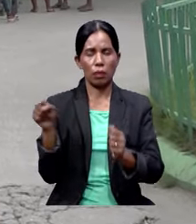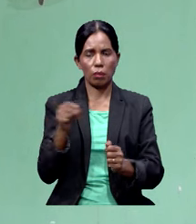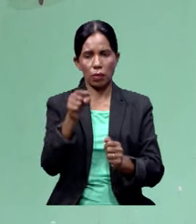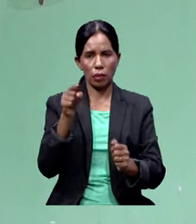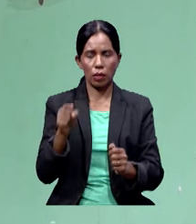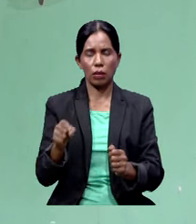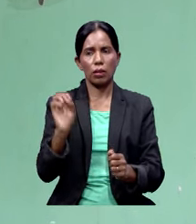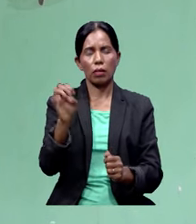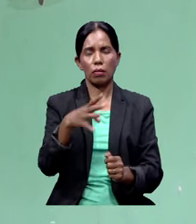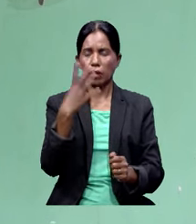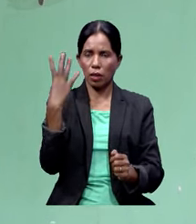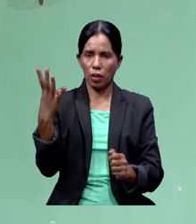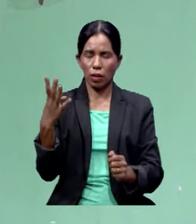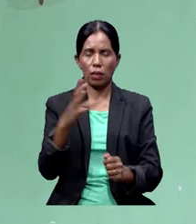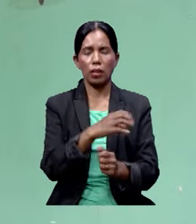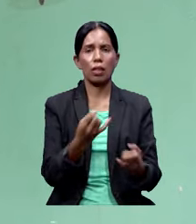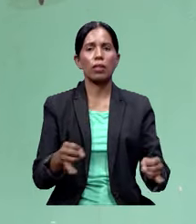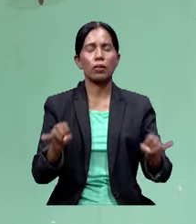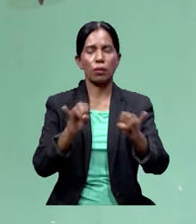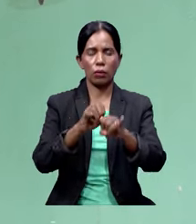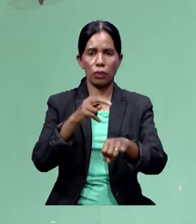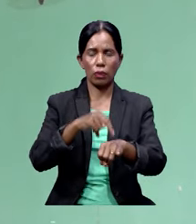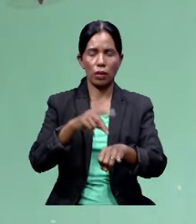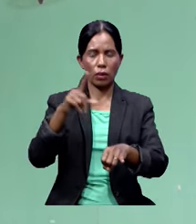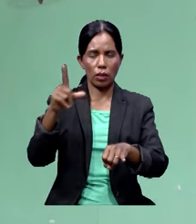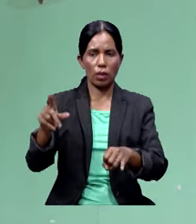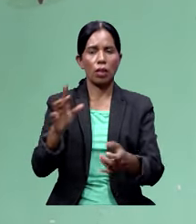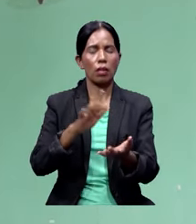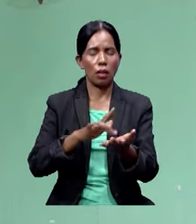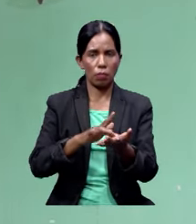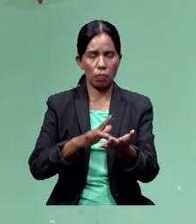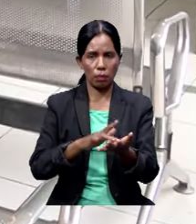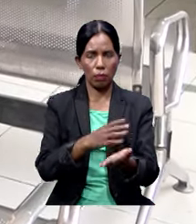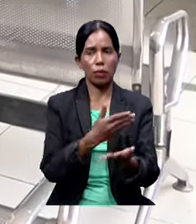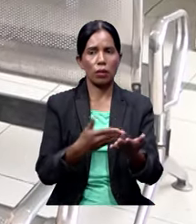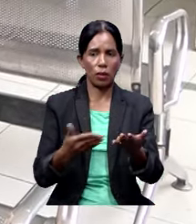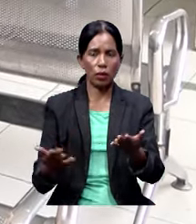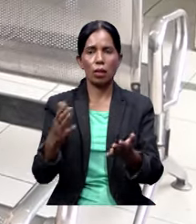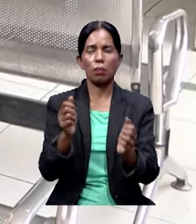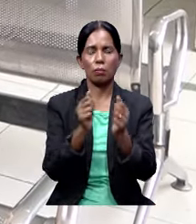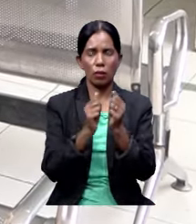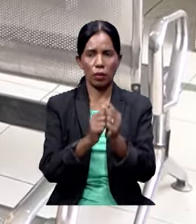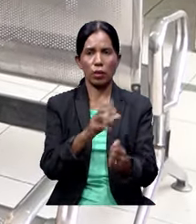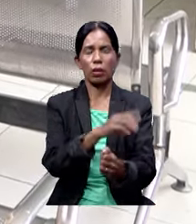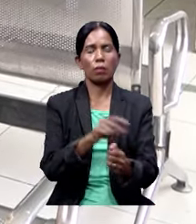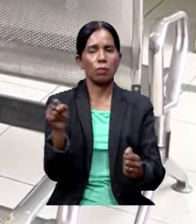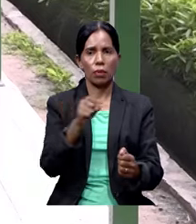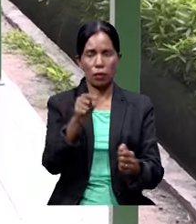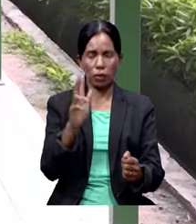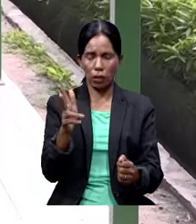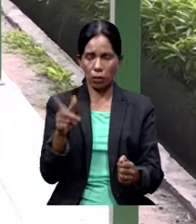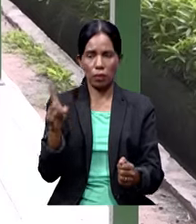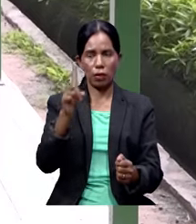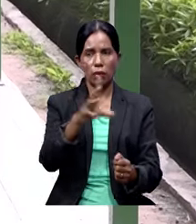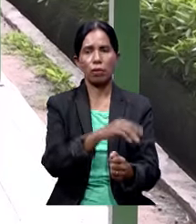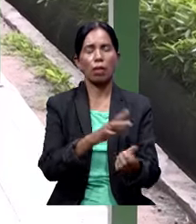sanulo resinhat, no iha Instituto Nacional Farmácia Produto Medicamento, hamutu por cento ranulo resintolo, equivalente